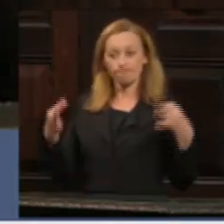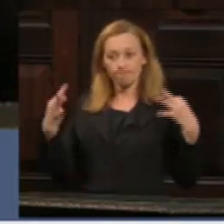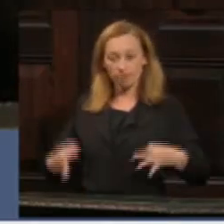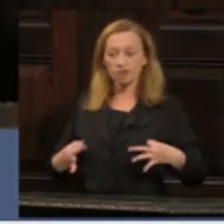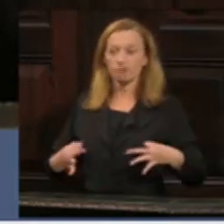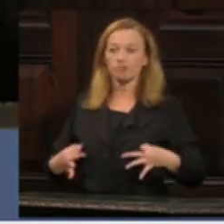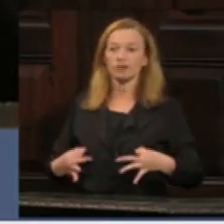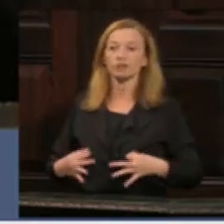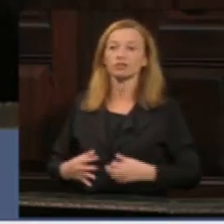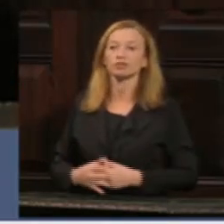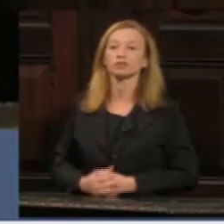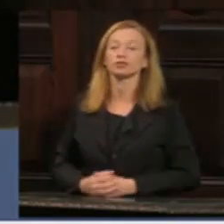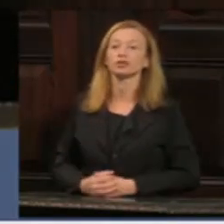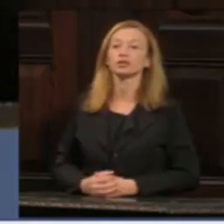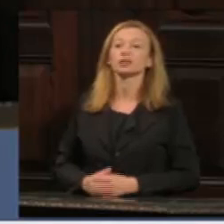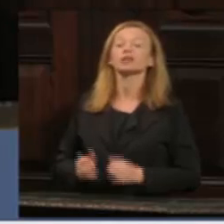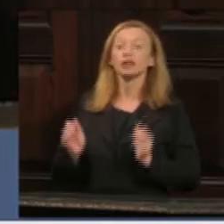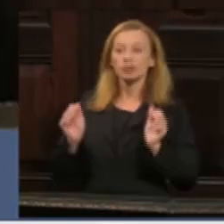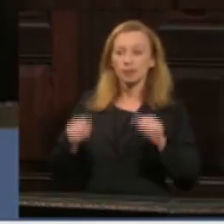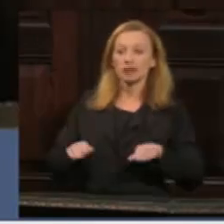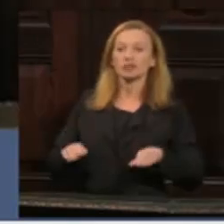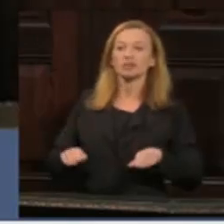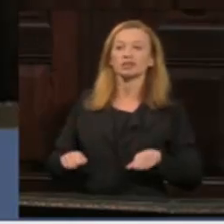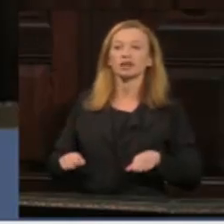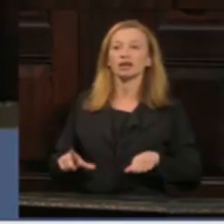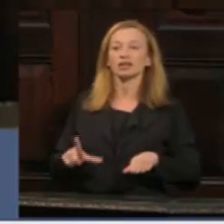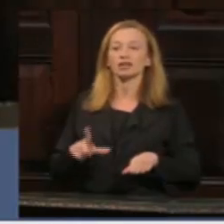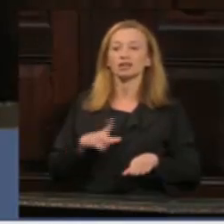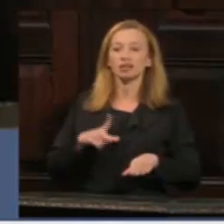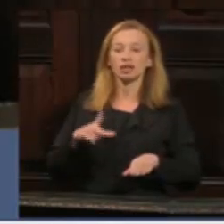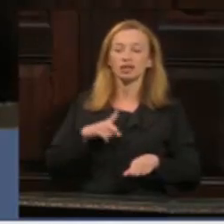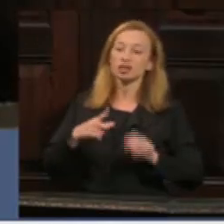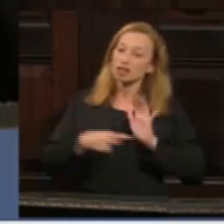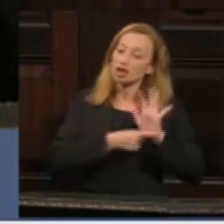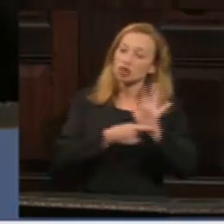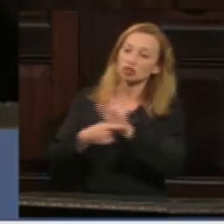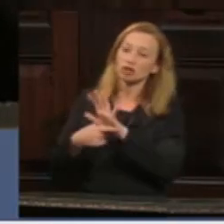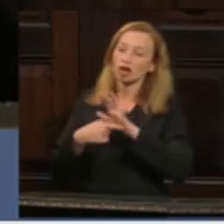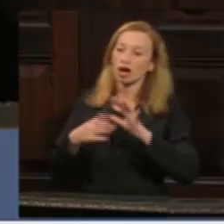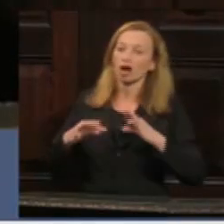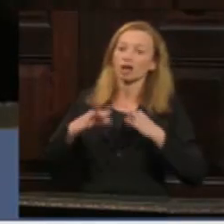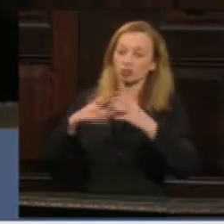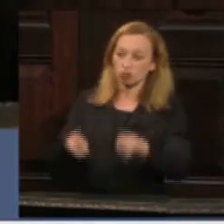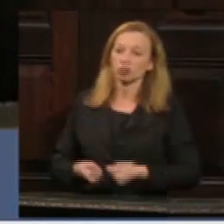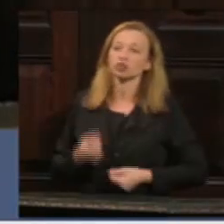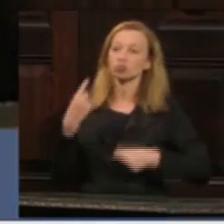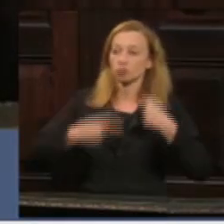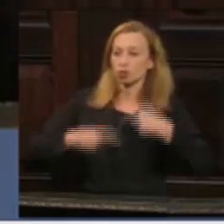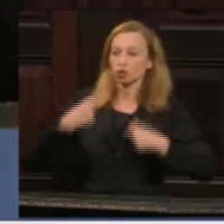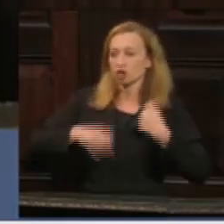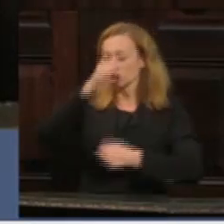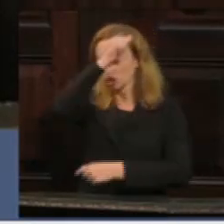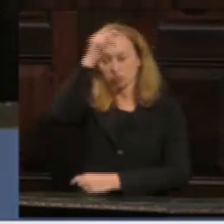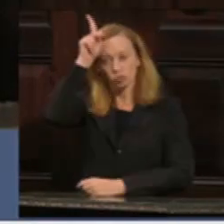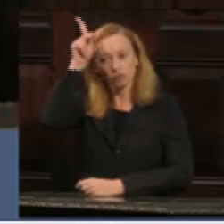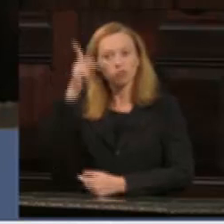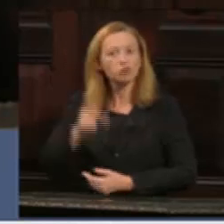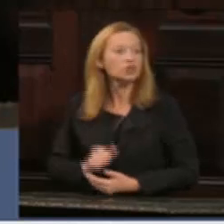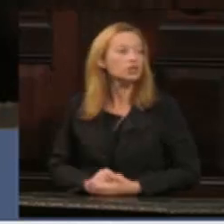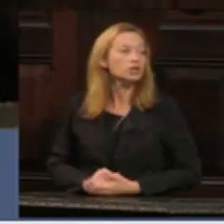e capaz de garantir, com universalidade, políticas públicas